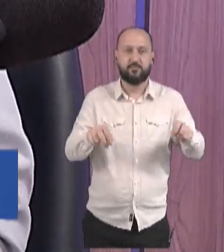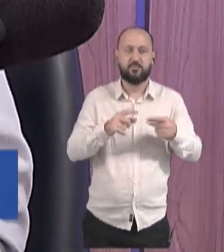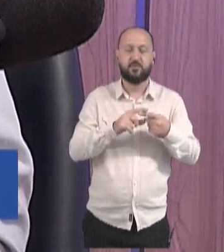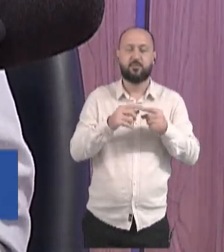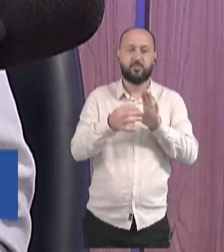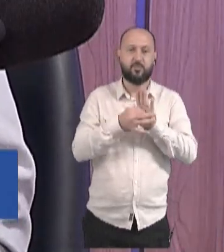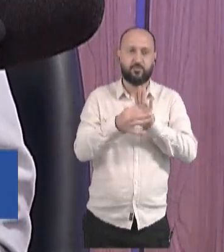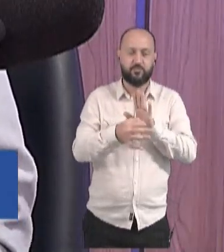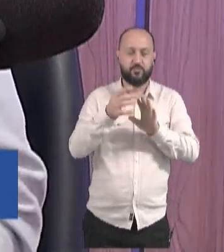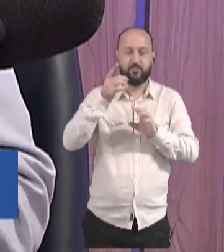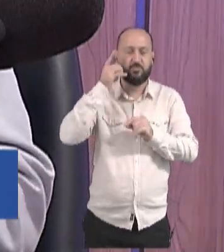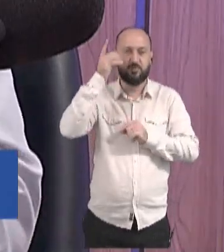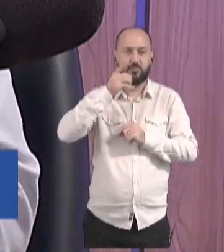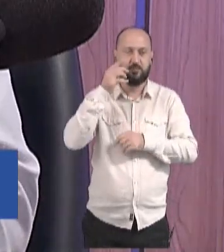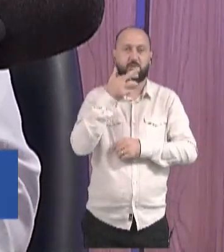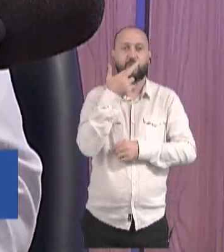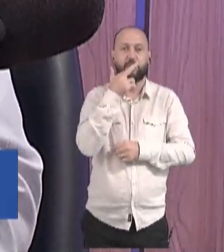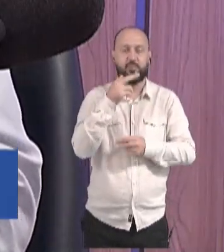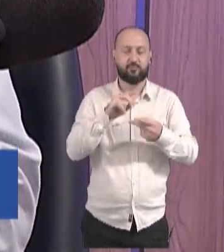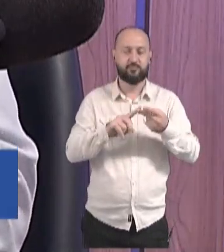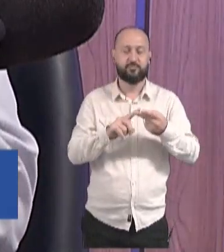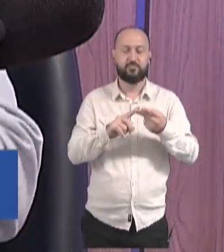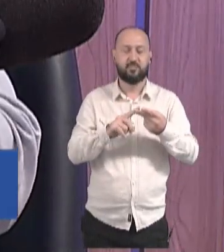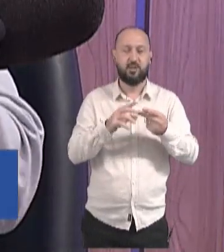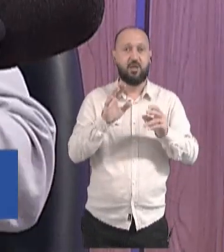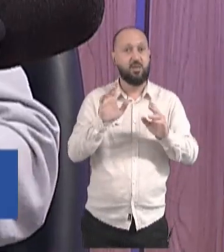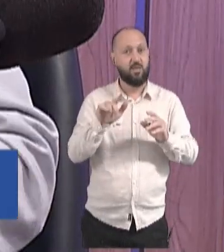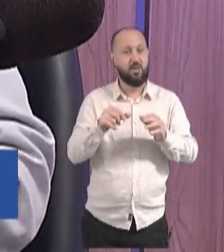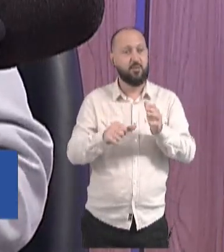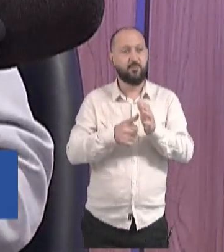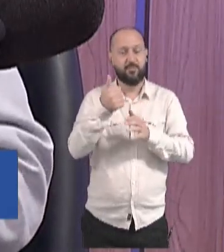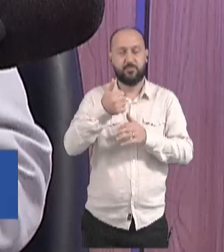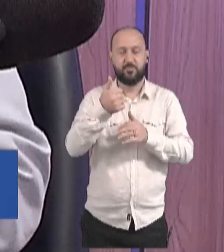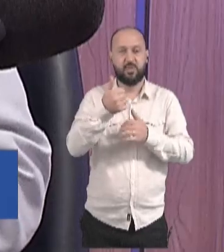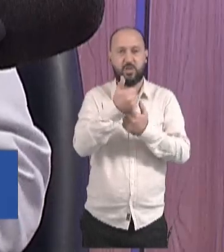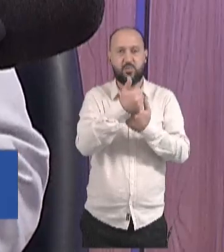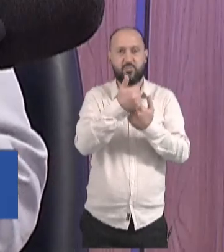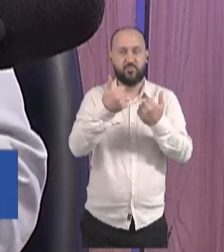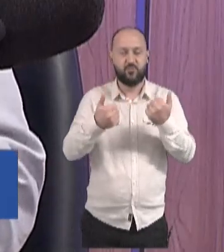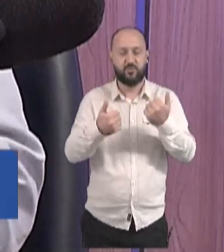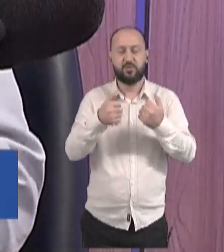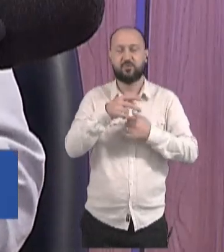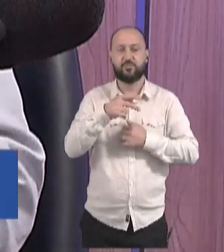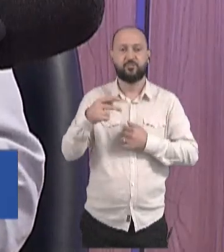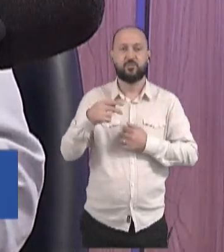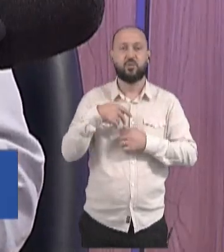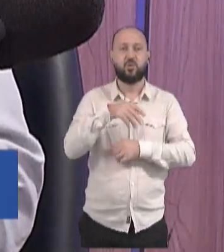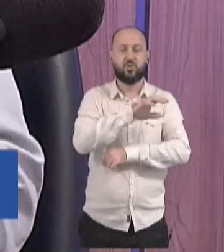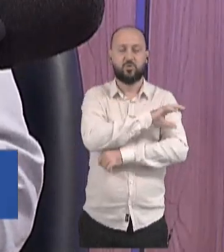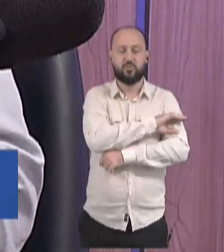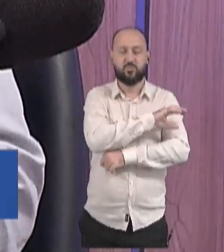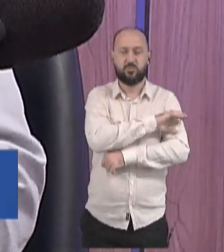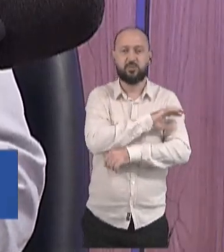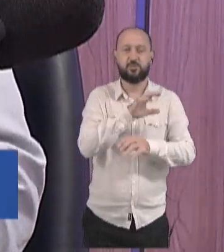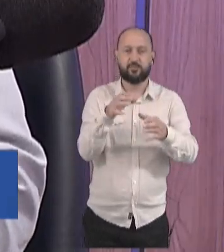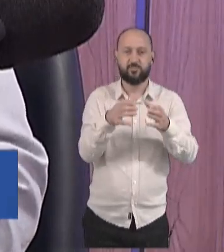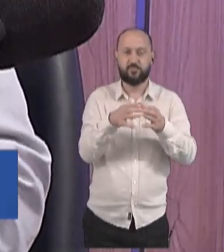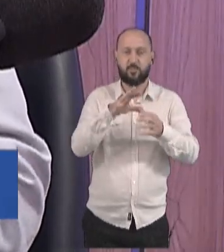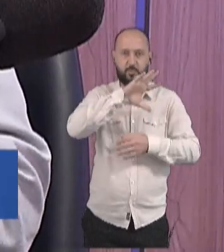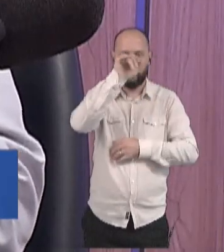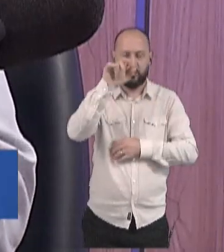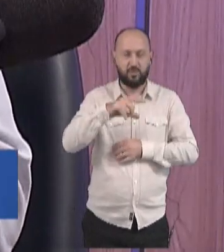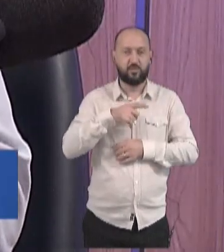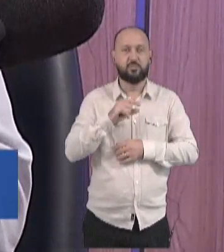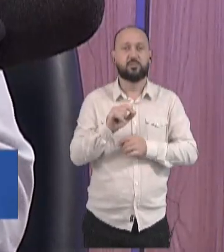pelo proponente da sessão, o deputado Renato Câmara, que, como eu disse, é primeiro vice-presidente da Lemes, é presidente da Comissão de Meio Ambiente da